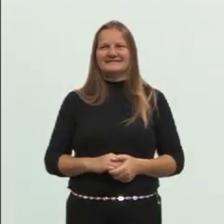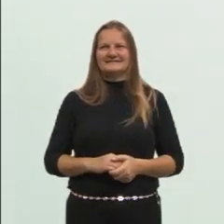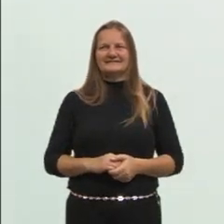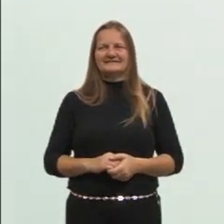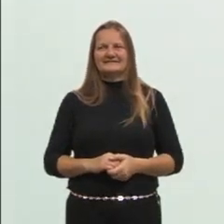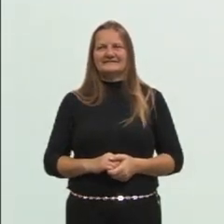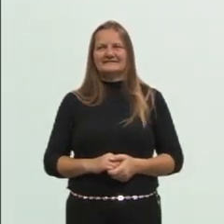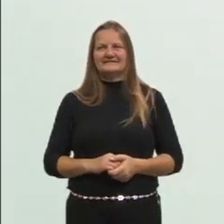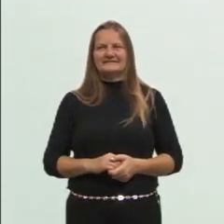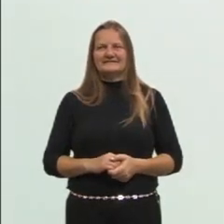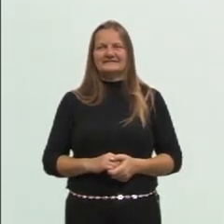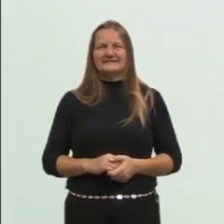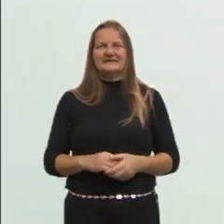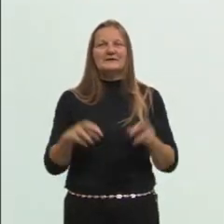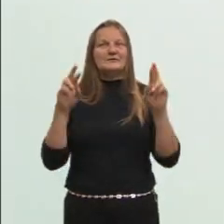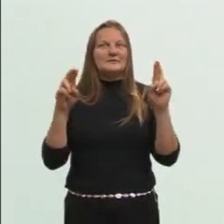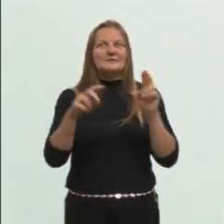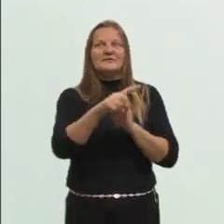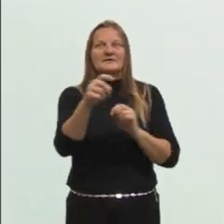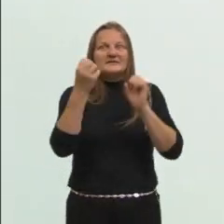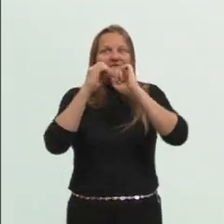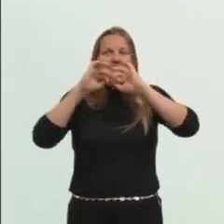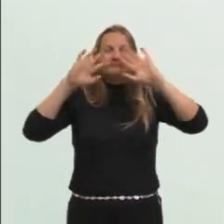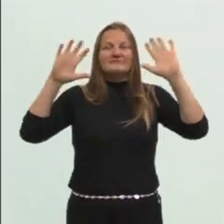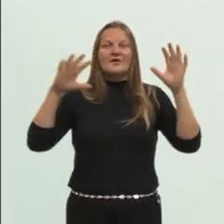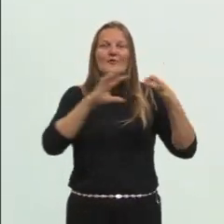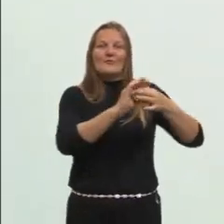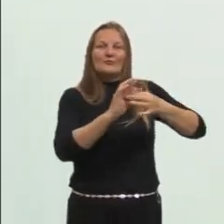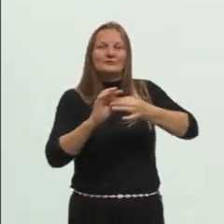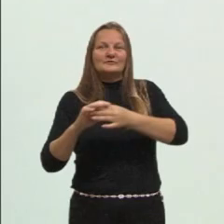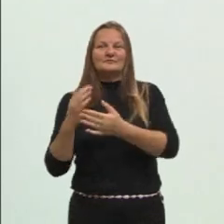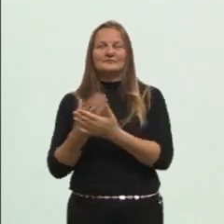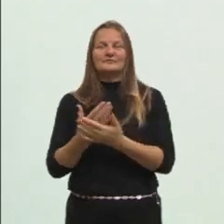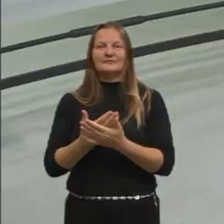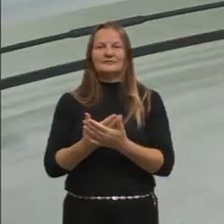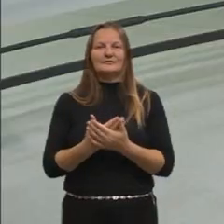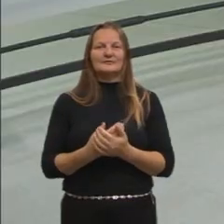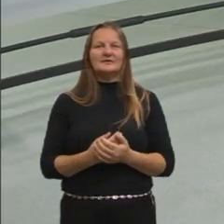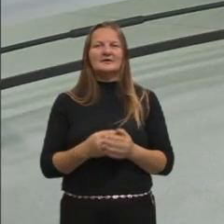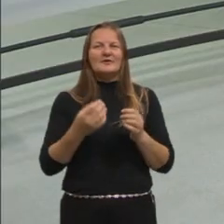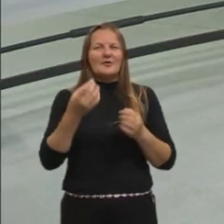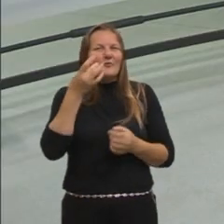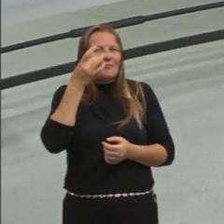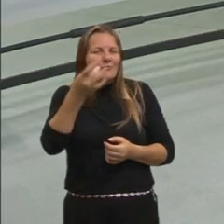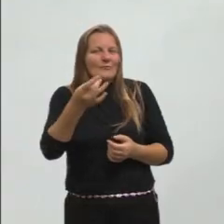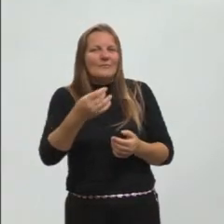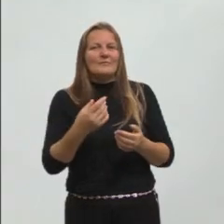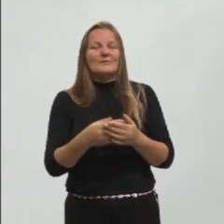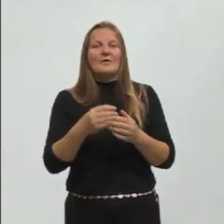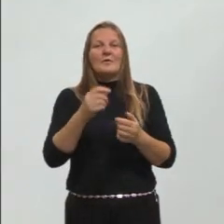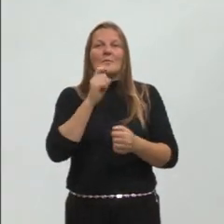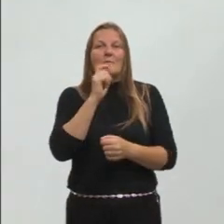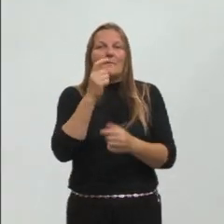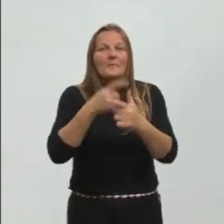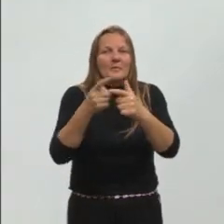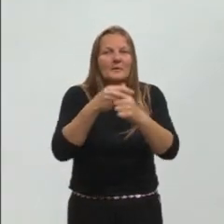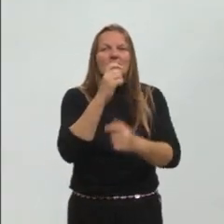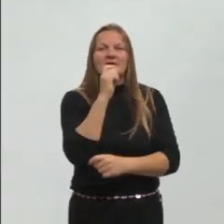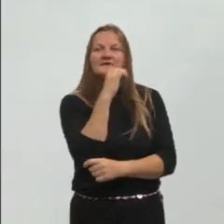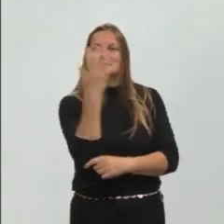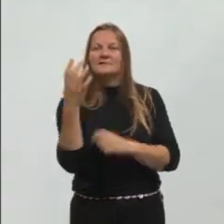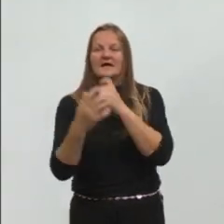eu espero que vocês tenham entendido o contexto da aula que é mostrar para vocês que essas questões ambientais elas aparecem